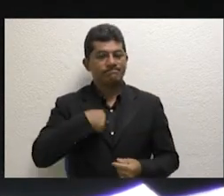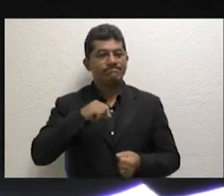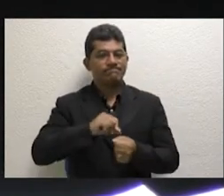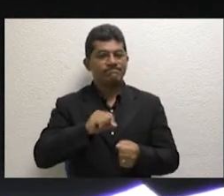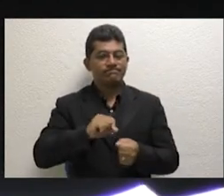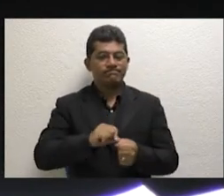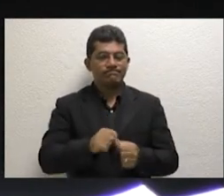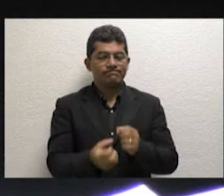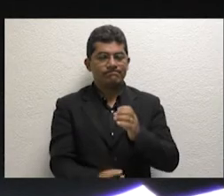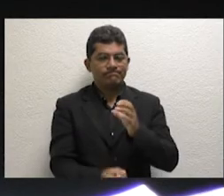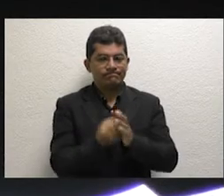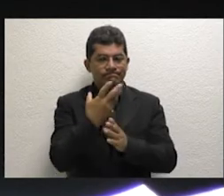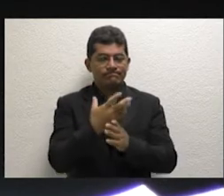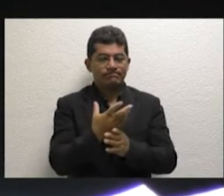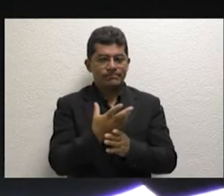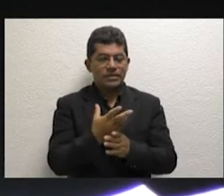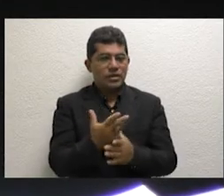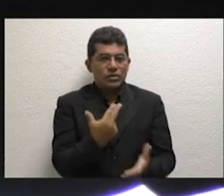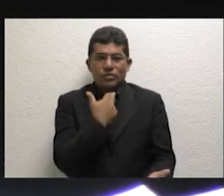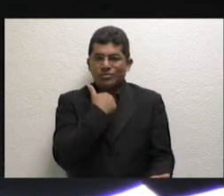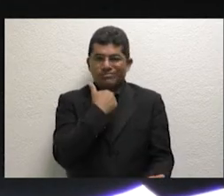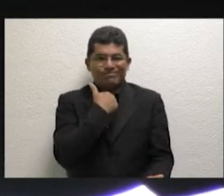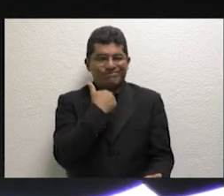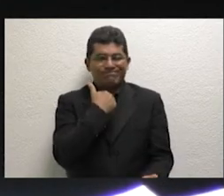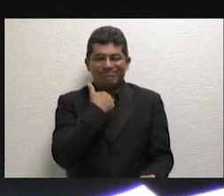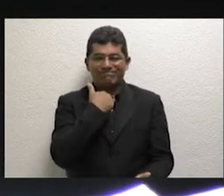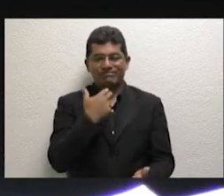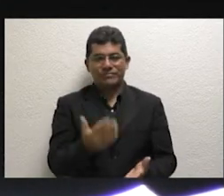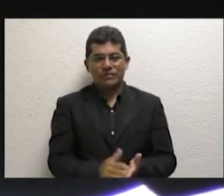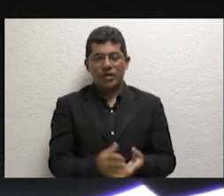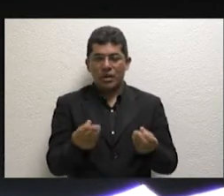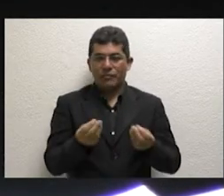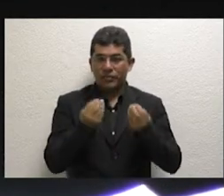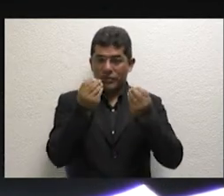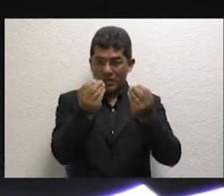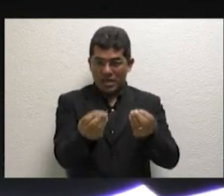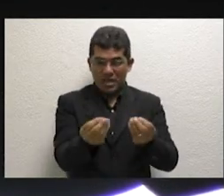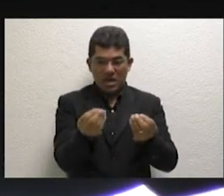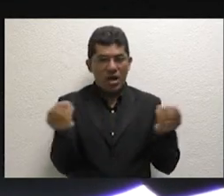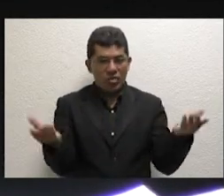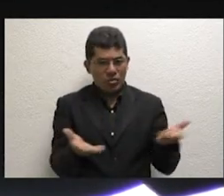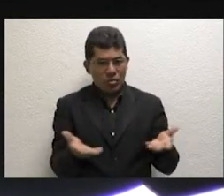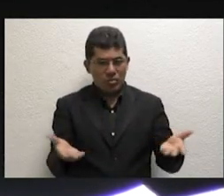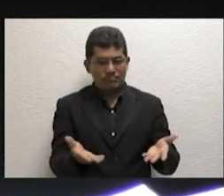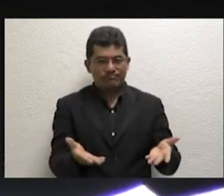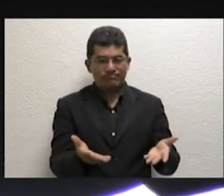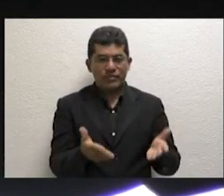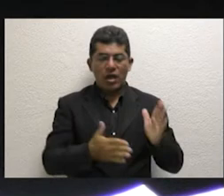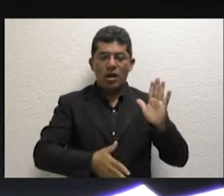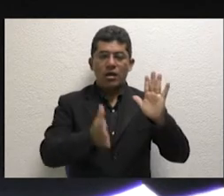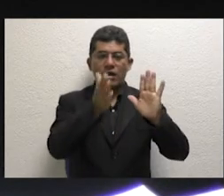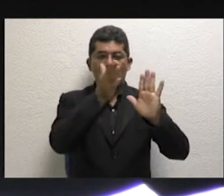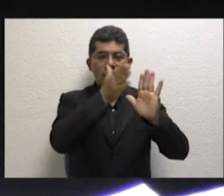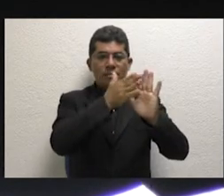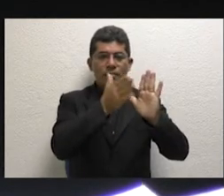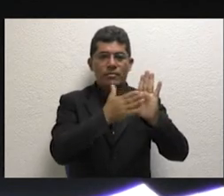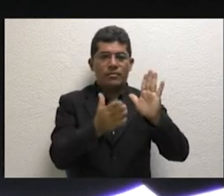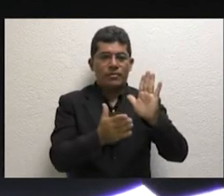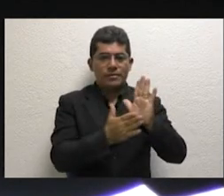inviável oferecer a proposta